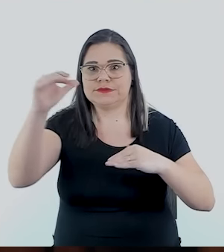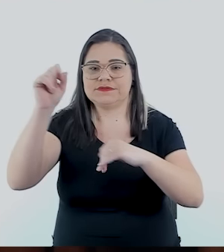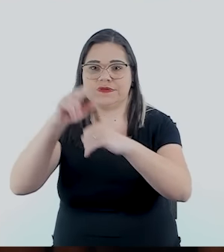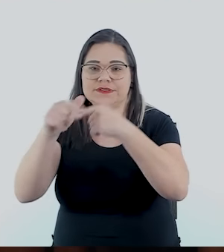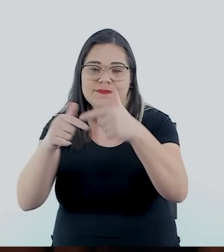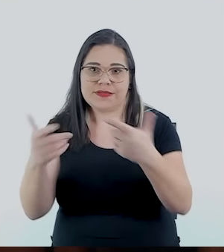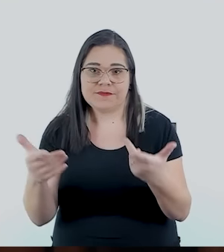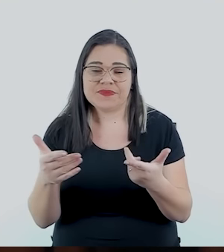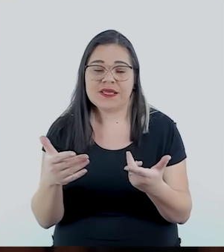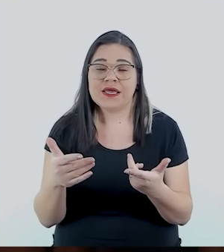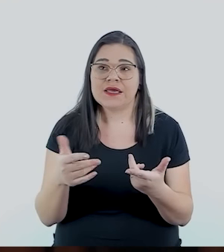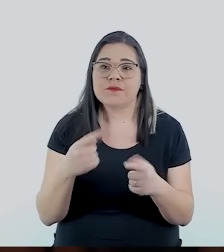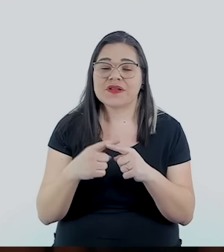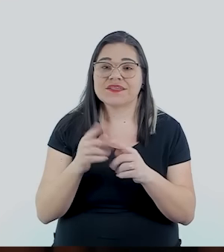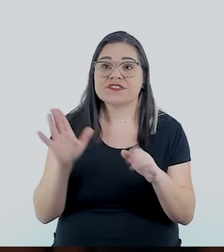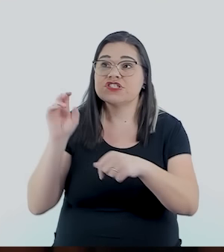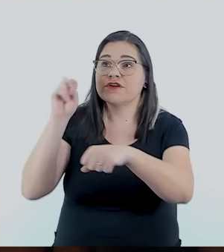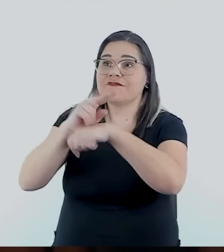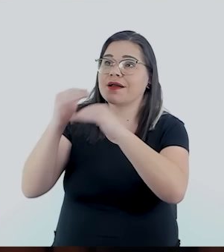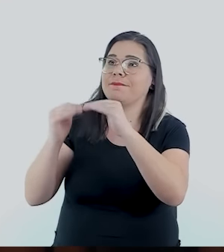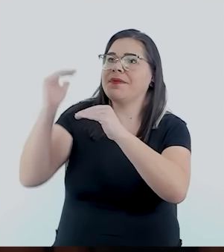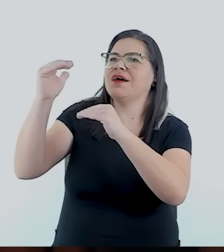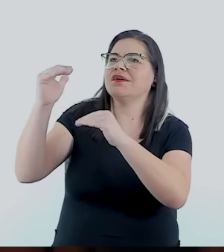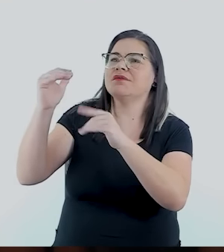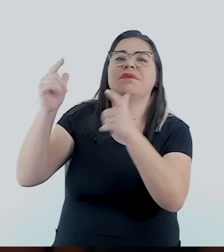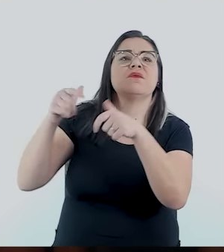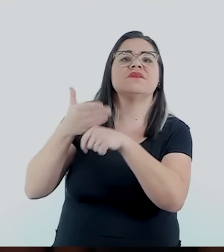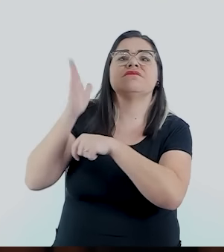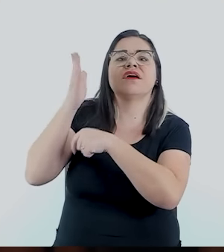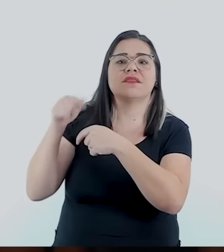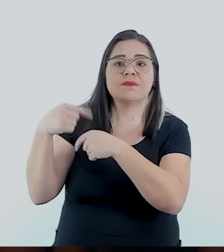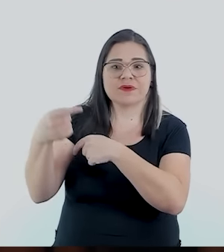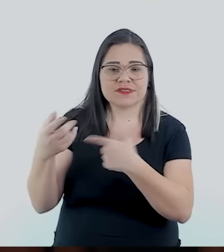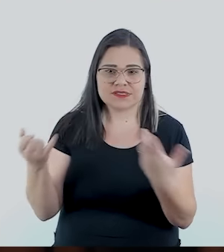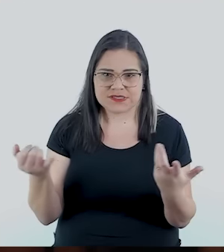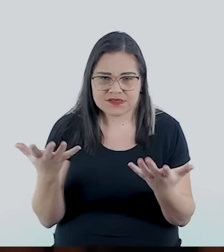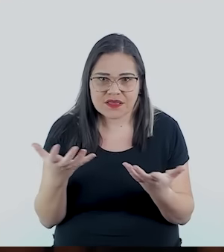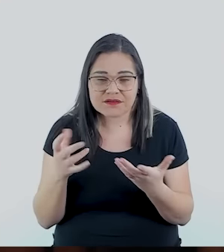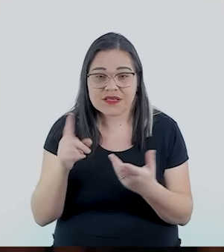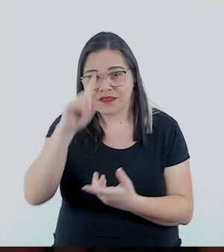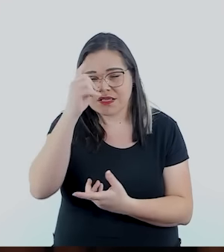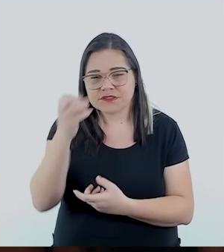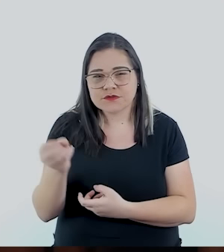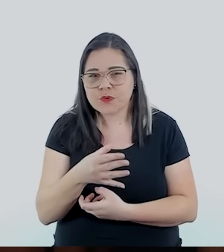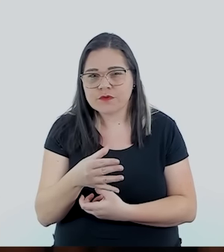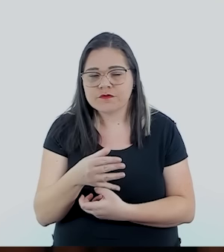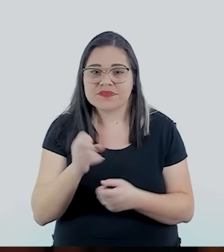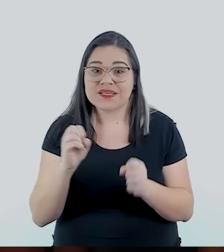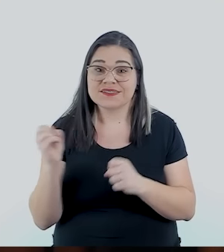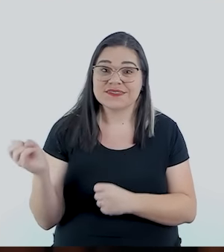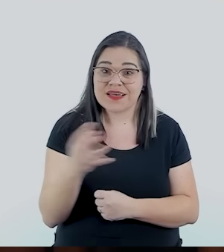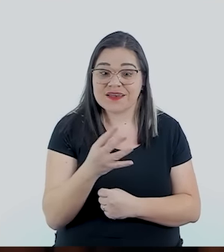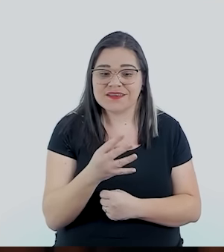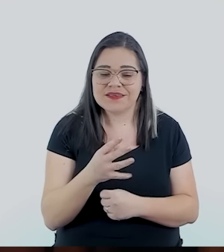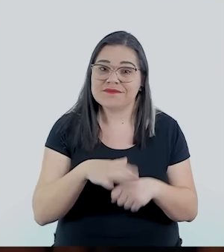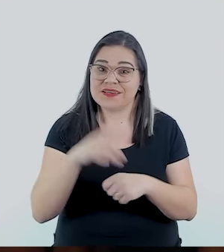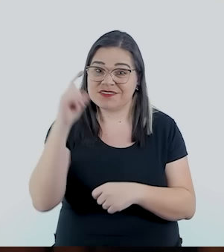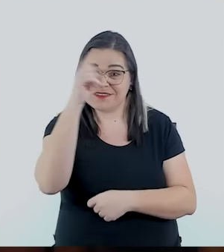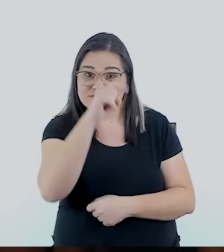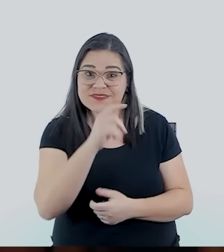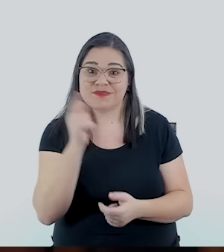aqui né muitas vezes você chega no topo com uma certa idade e não tem mais para onde ir se você quer se Reinventar mudar de área Você tem que sair e vai ser muito mais